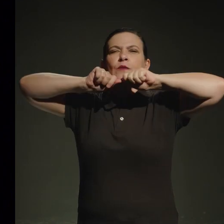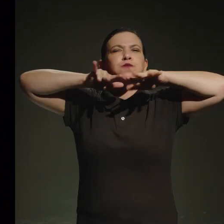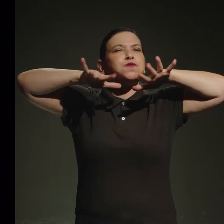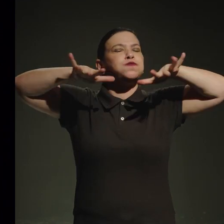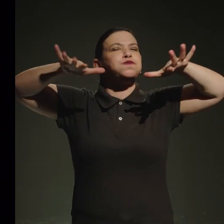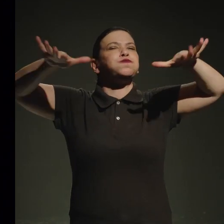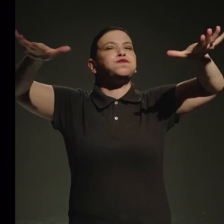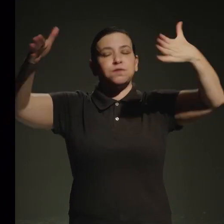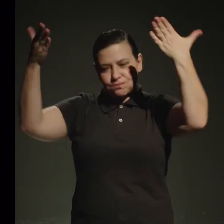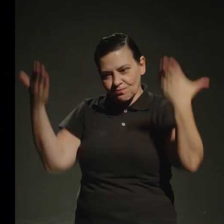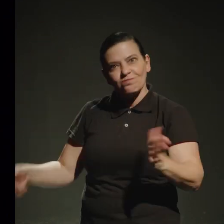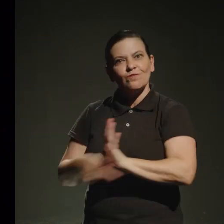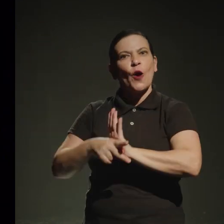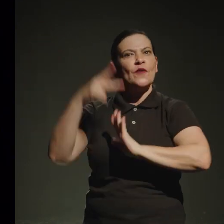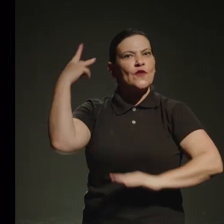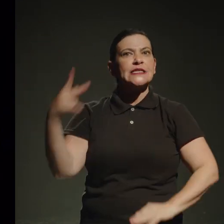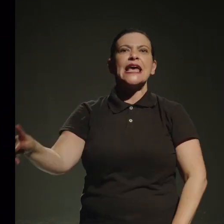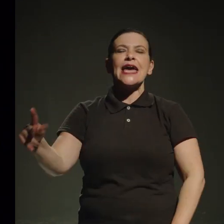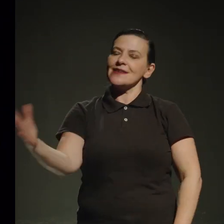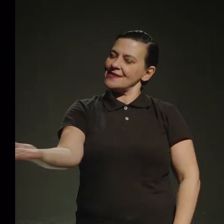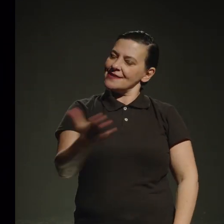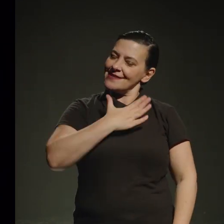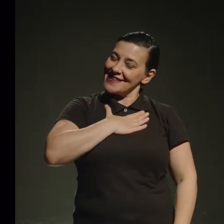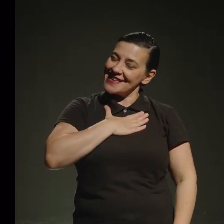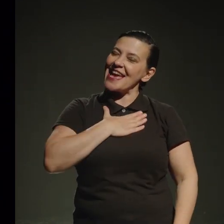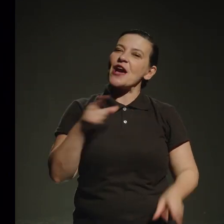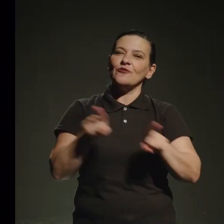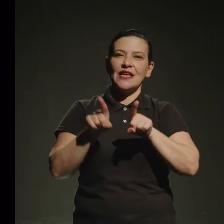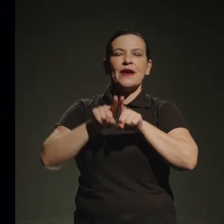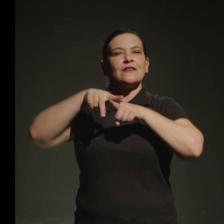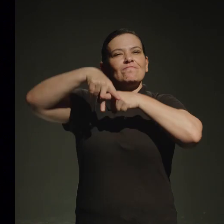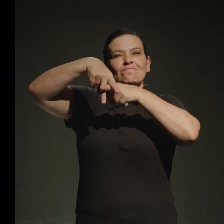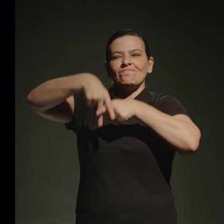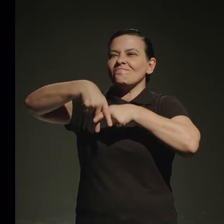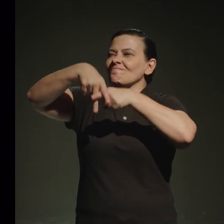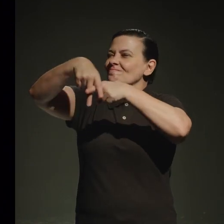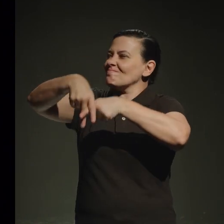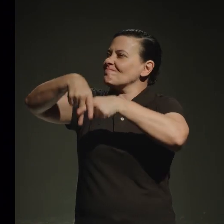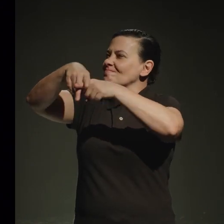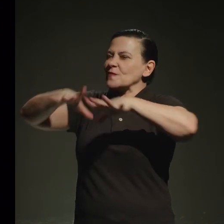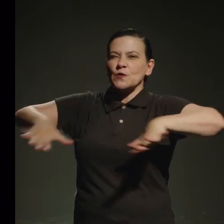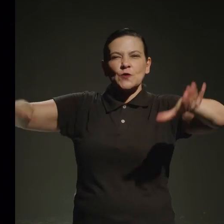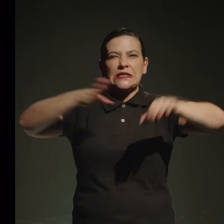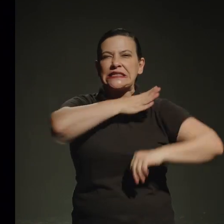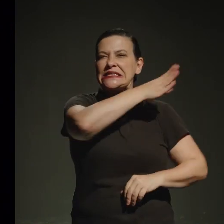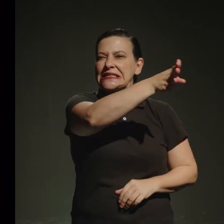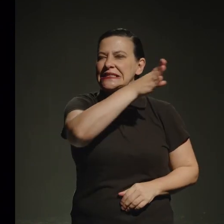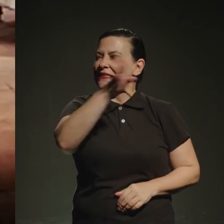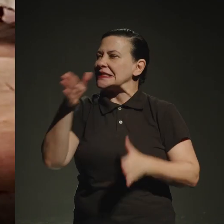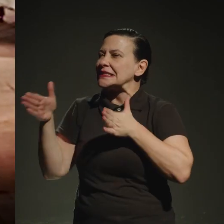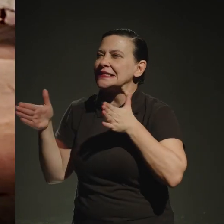batizo Rocinante. Em nome do Pai, do Filho, do Espírito Santo. Amém. Again.